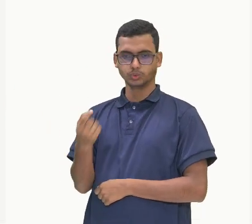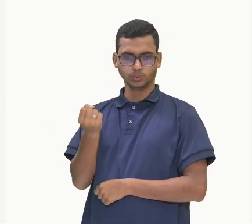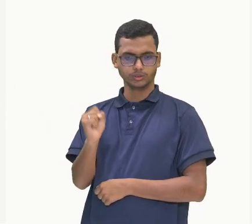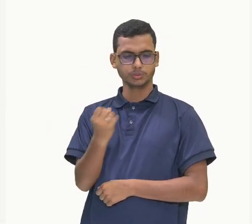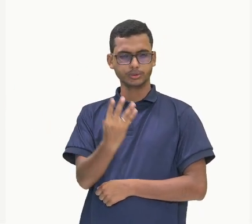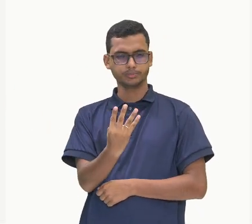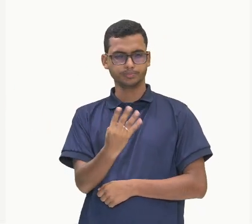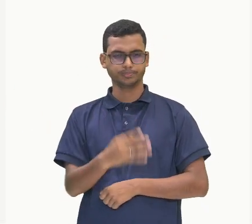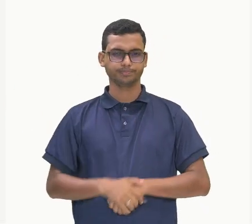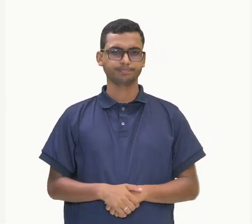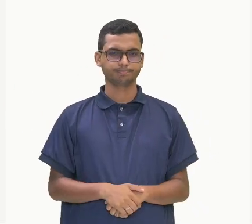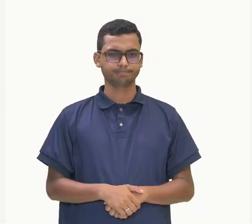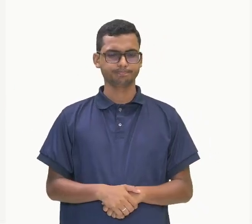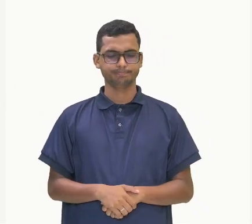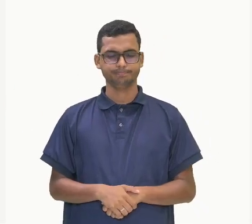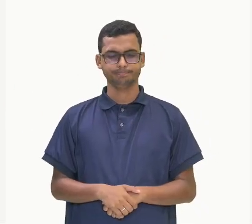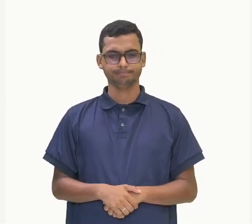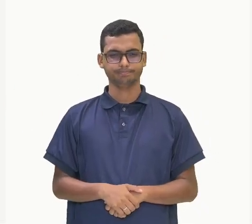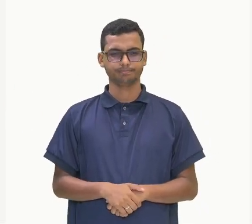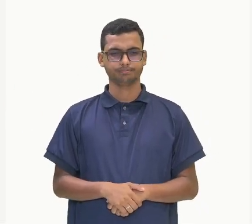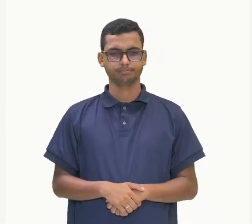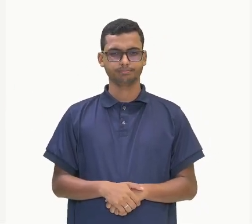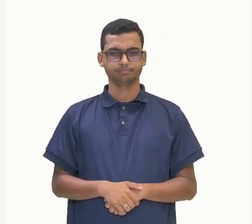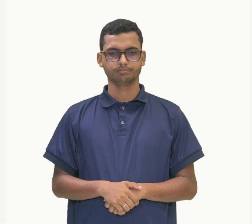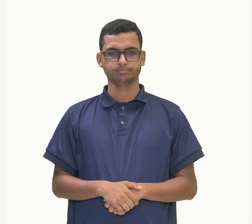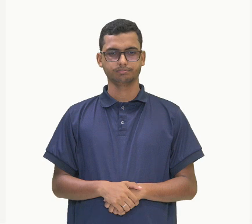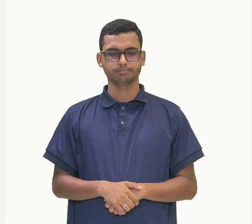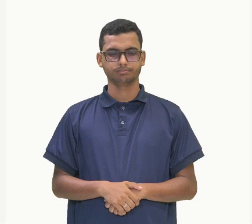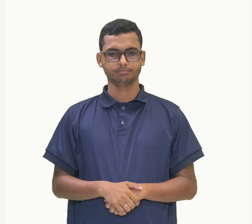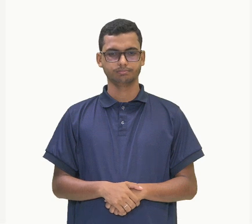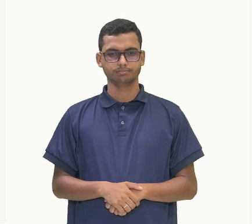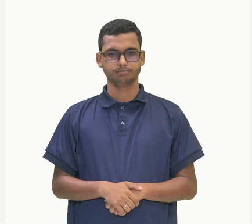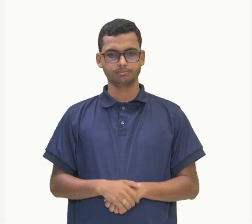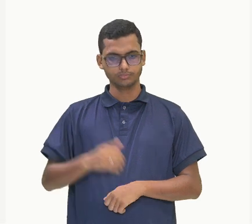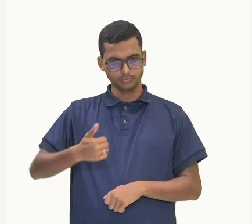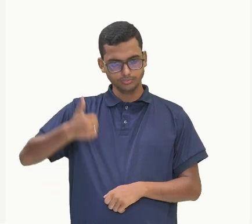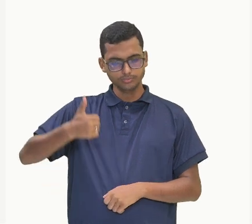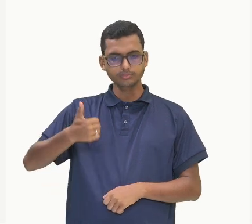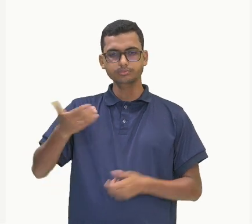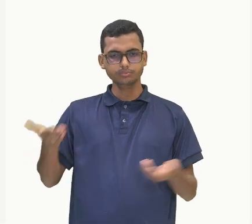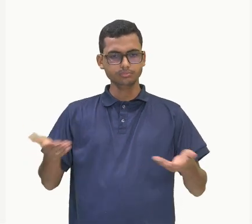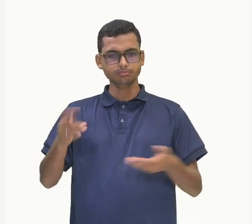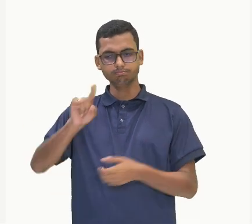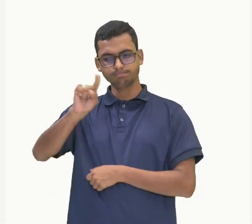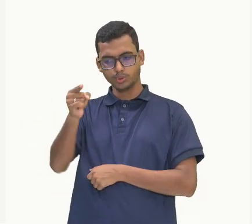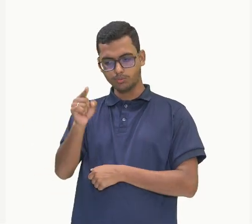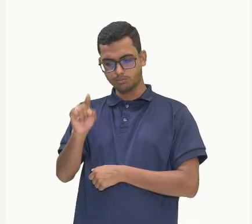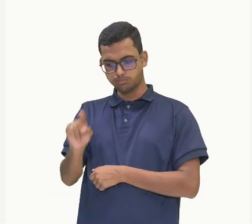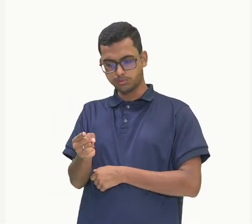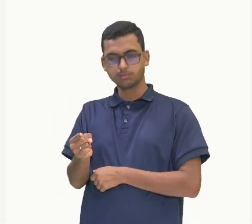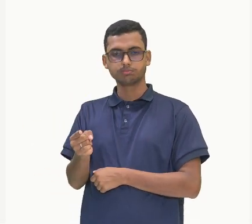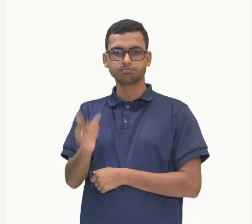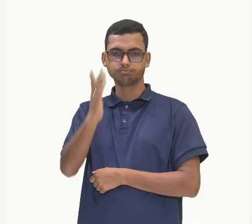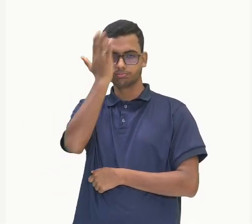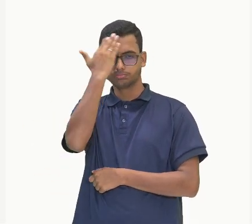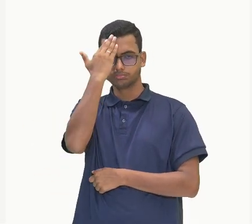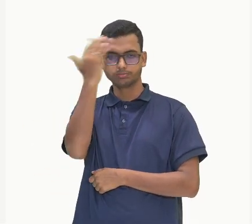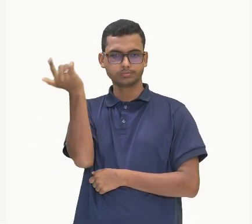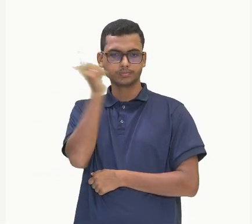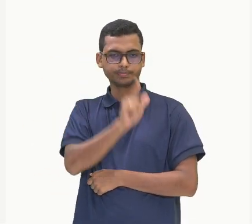2,84. Beleza? Então, primeiro passo, escrever vírgula embaixo de vírgula. Ok, escrevi vírgula embaixo de